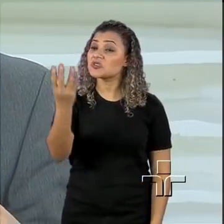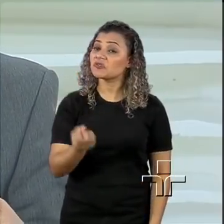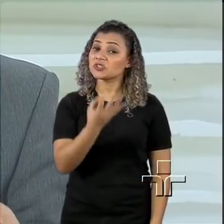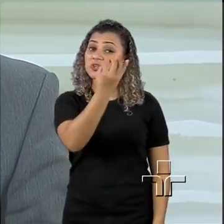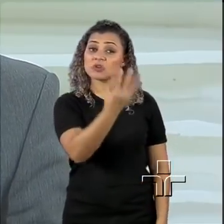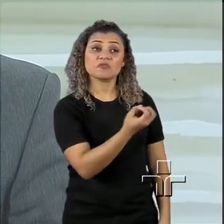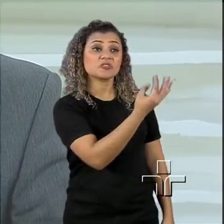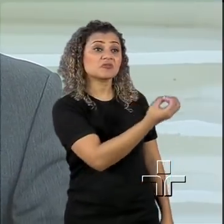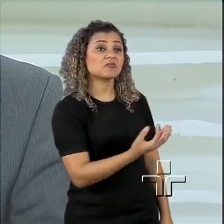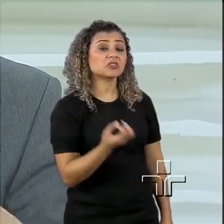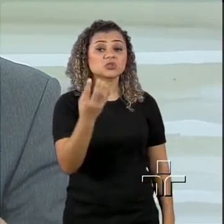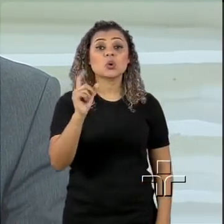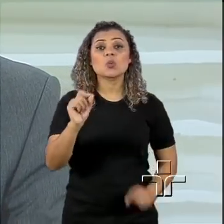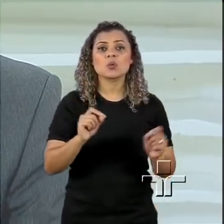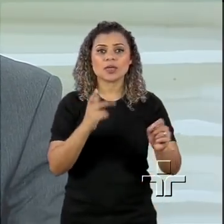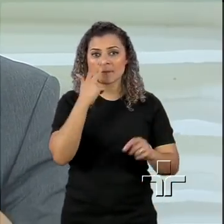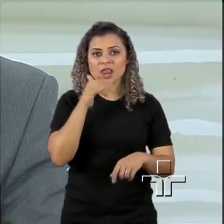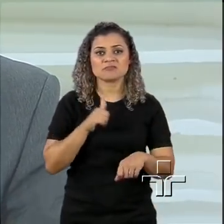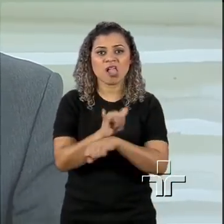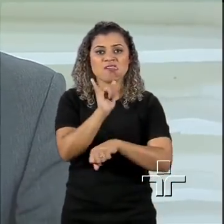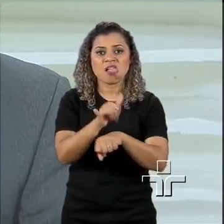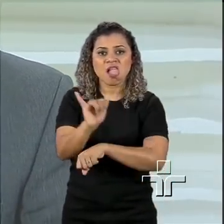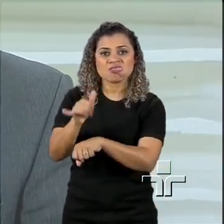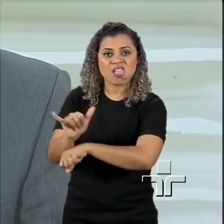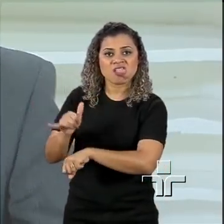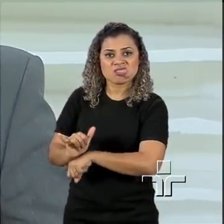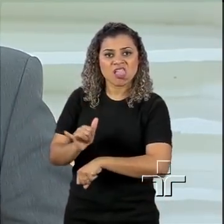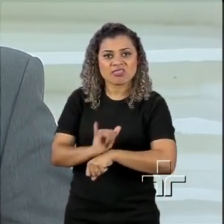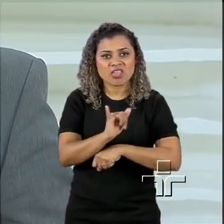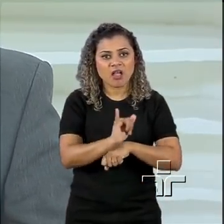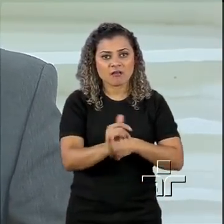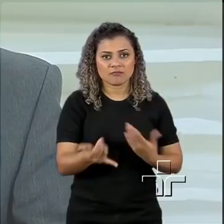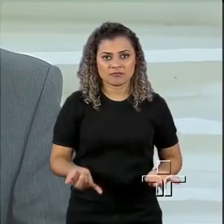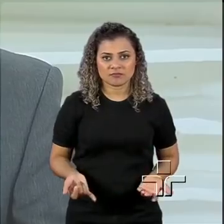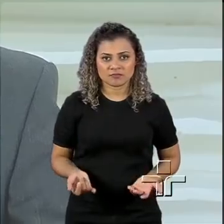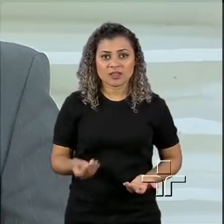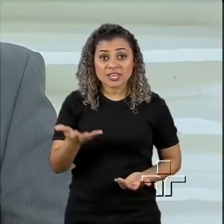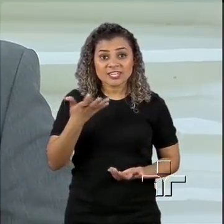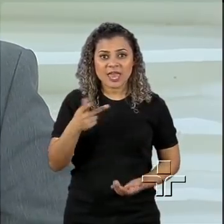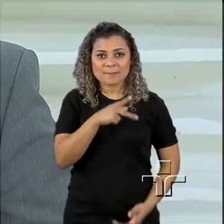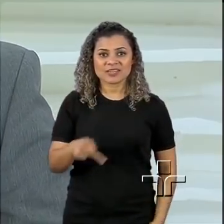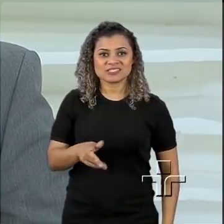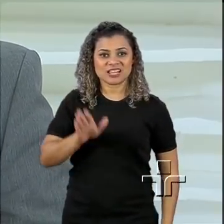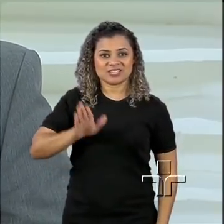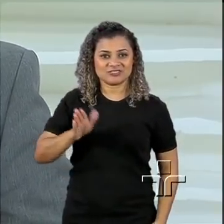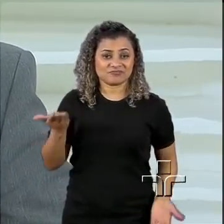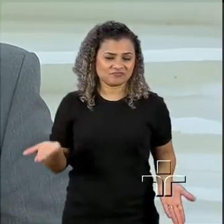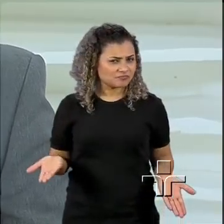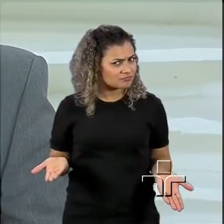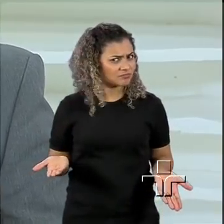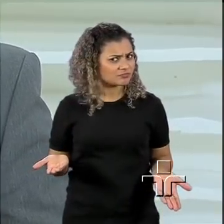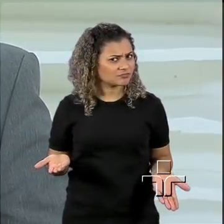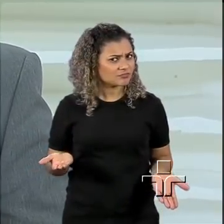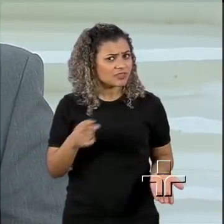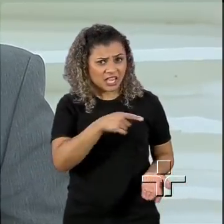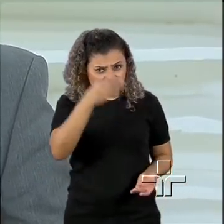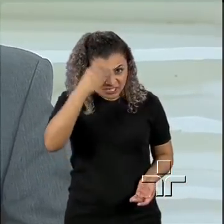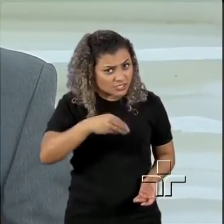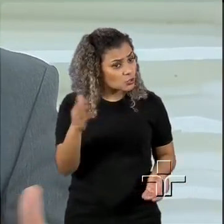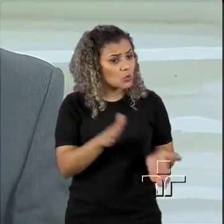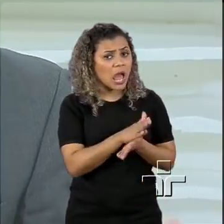tentar, num gesto de traição com o seu padrinho político, de tentar ser candidato a presidente da República. Aliás, ele ainda não desistiu